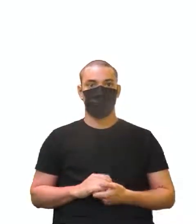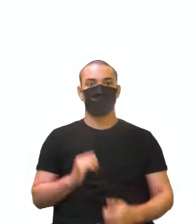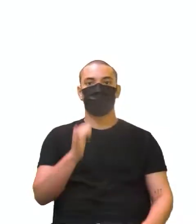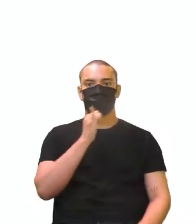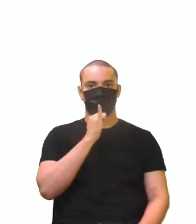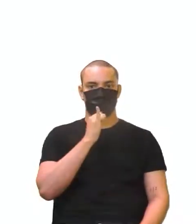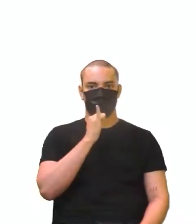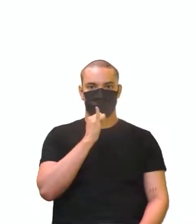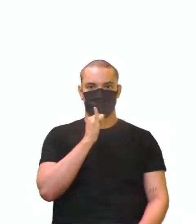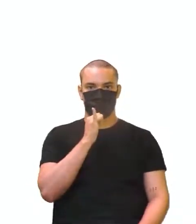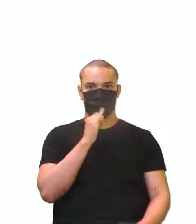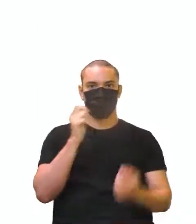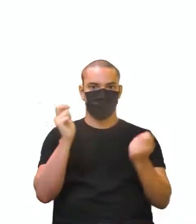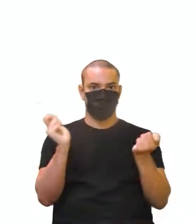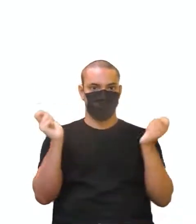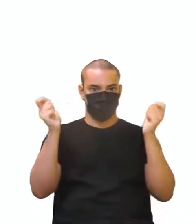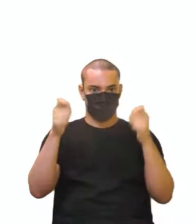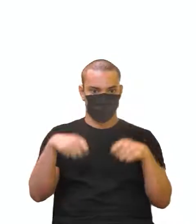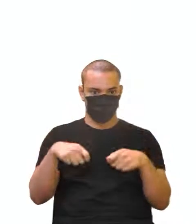tenha, né?